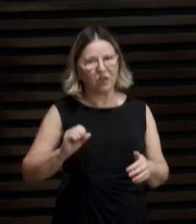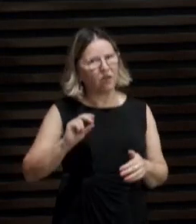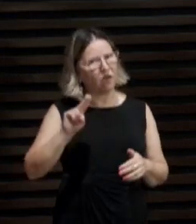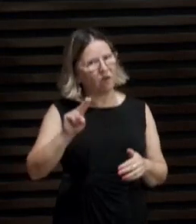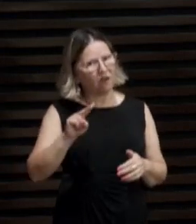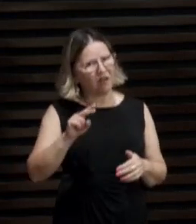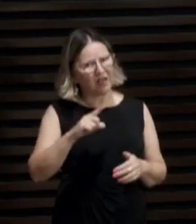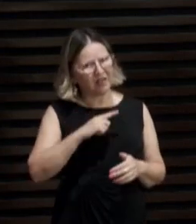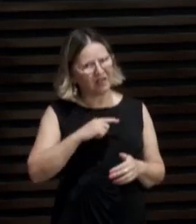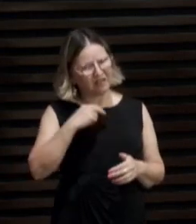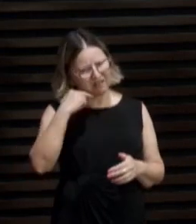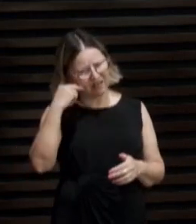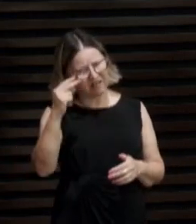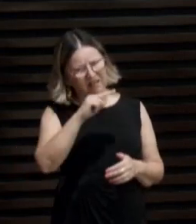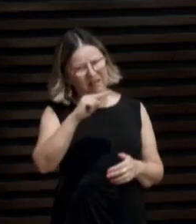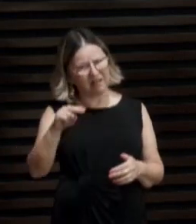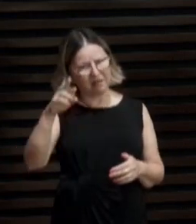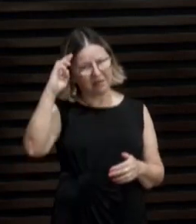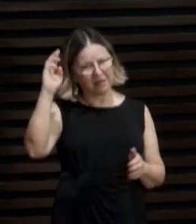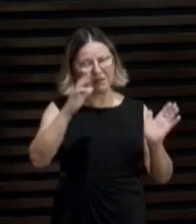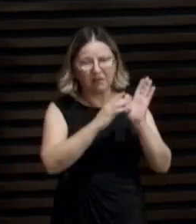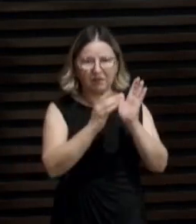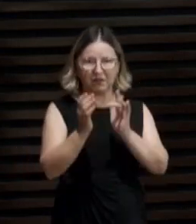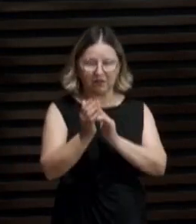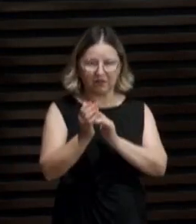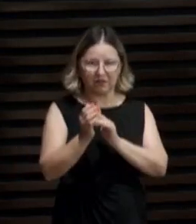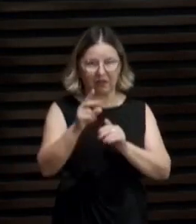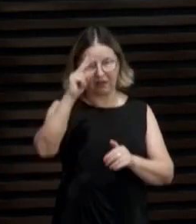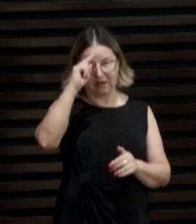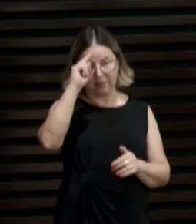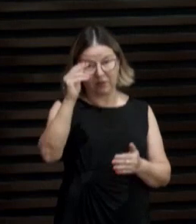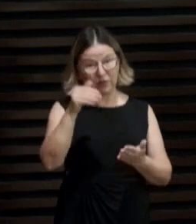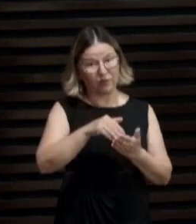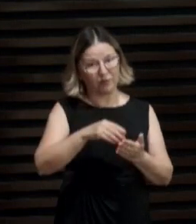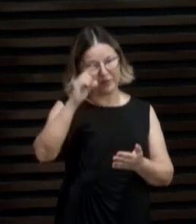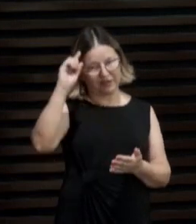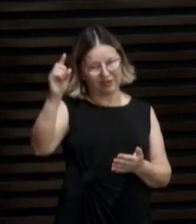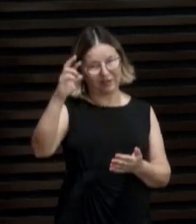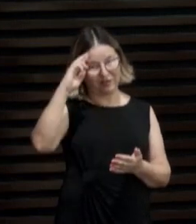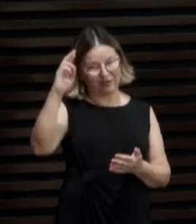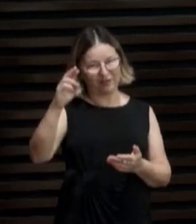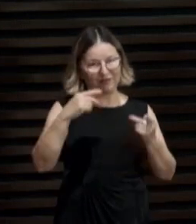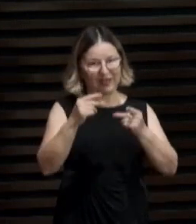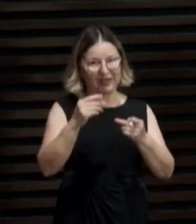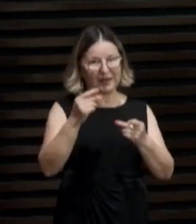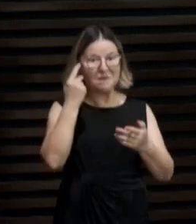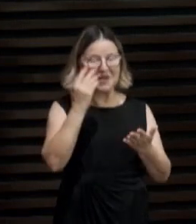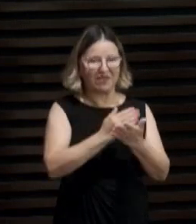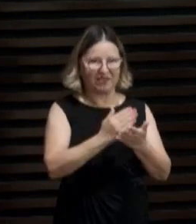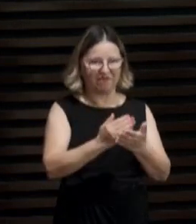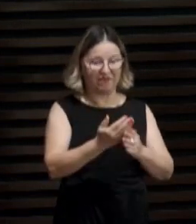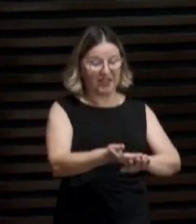Senhor Jesus? Lembre-se que no último dia, o Senhor vai dizer para muitos: apartai-vos de mim, vós que